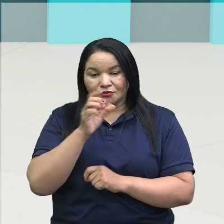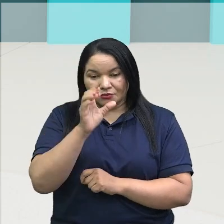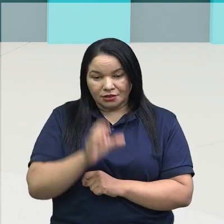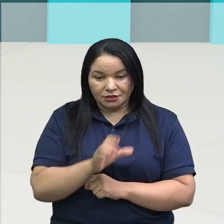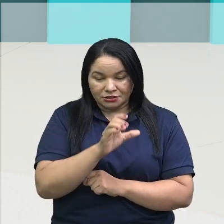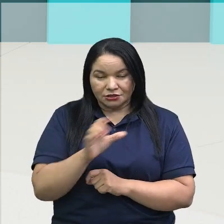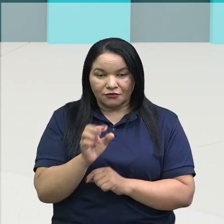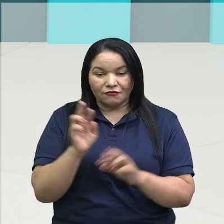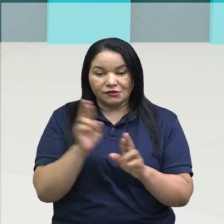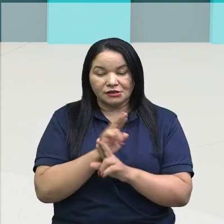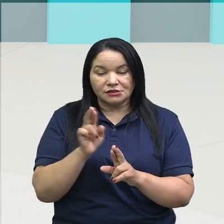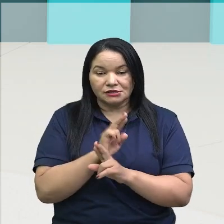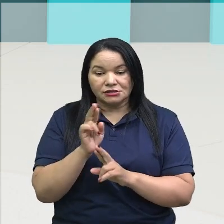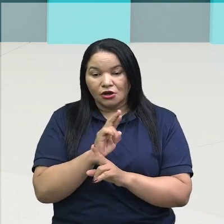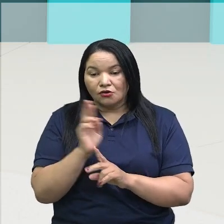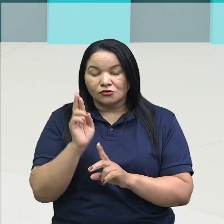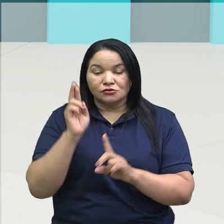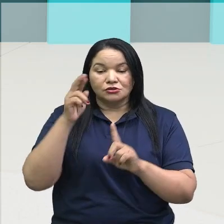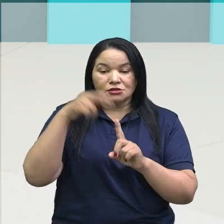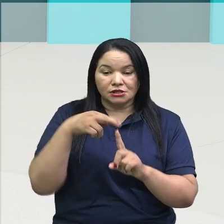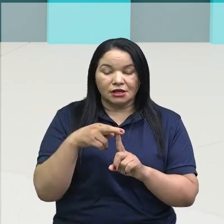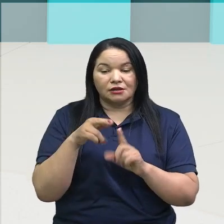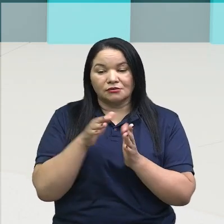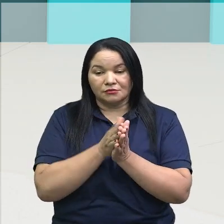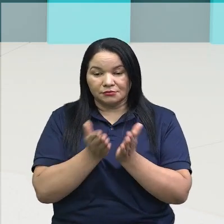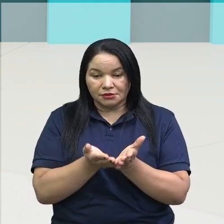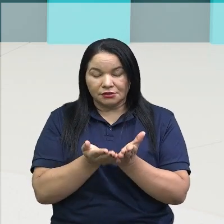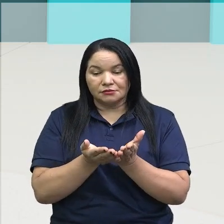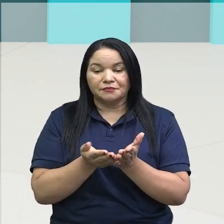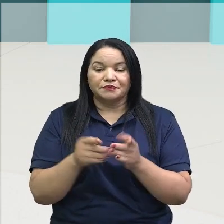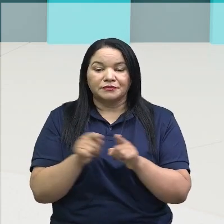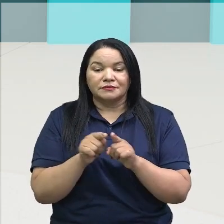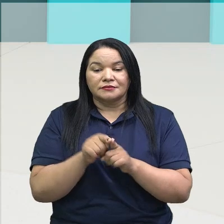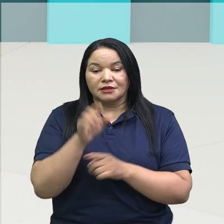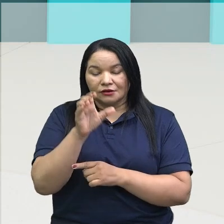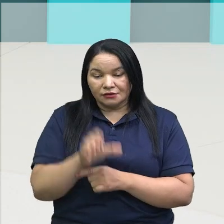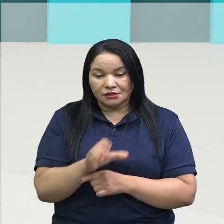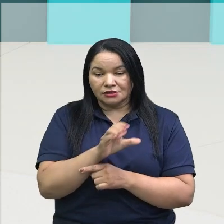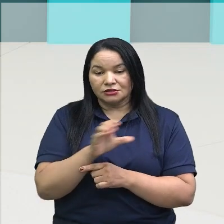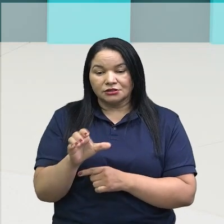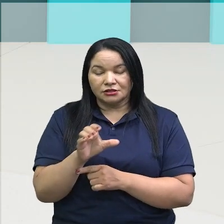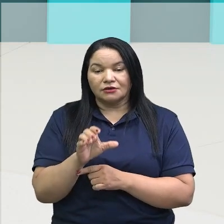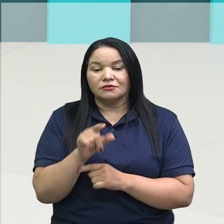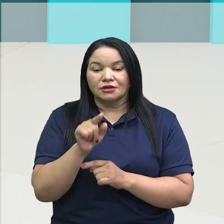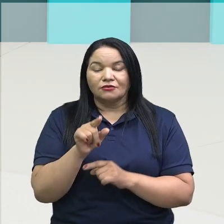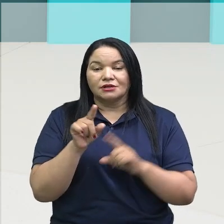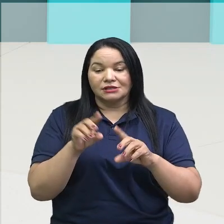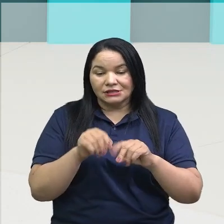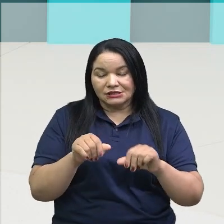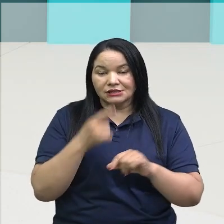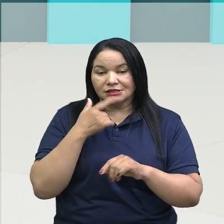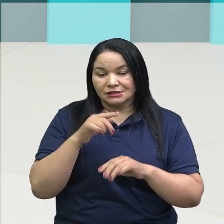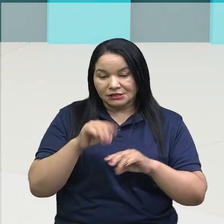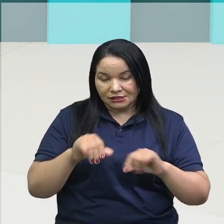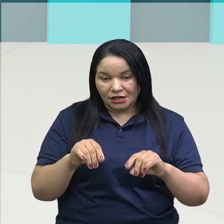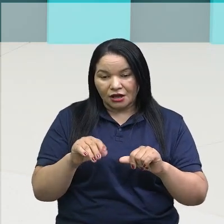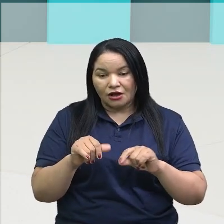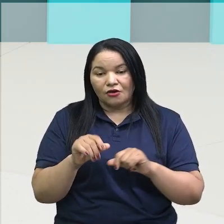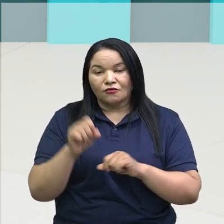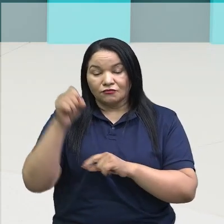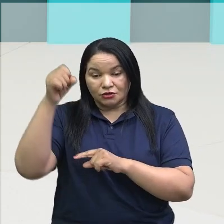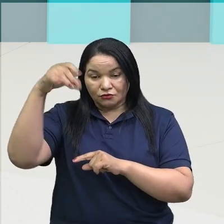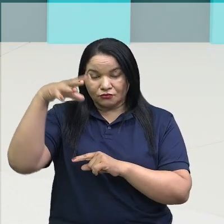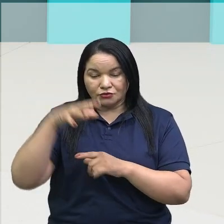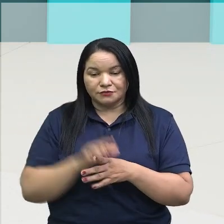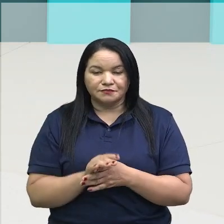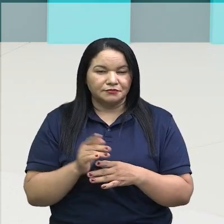relação direta com o texto bíblico, aquele cristão que é sal e luz para o mundo. O sal no sentido